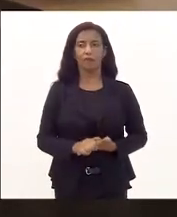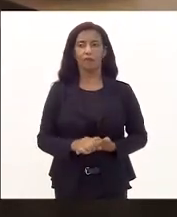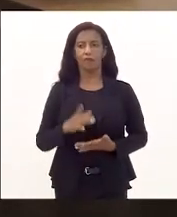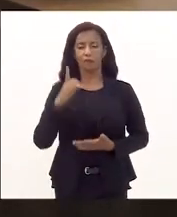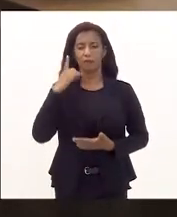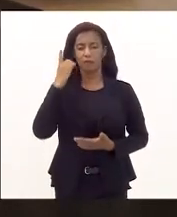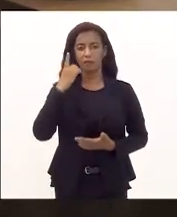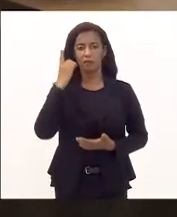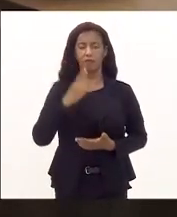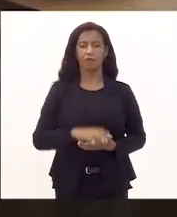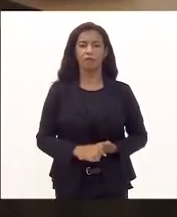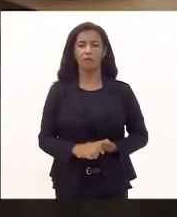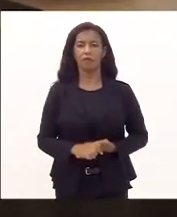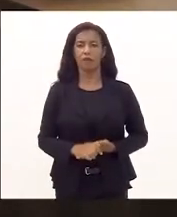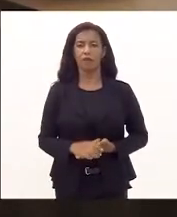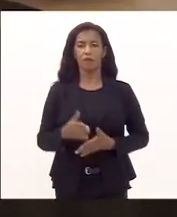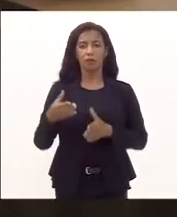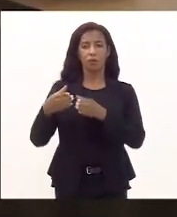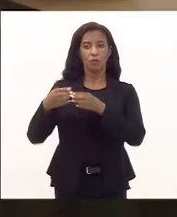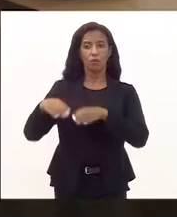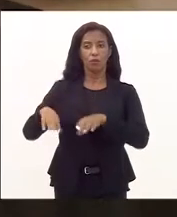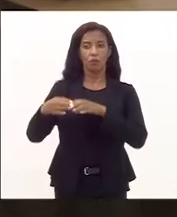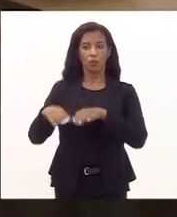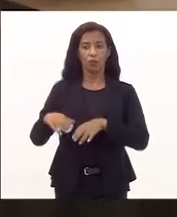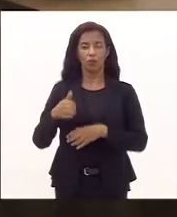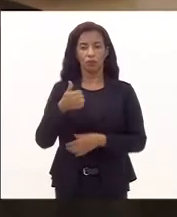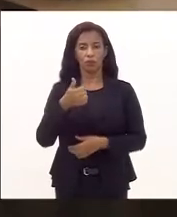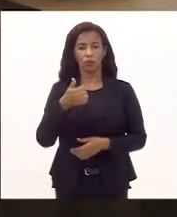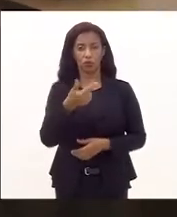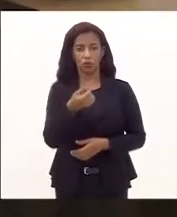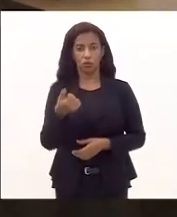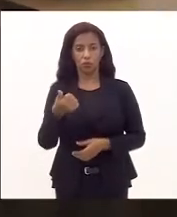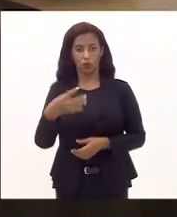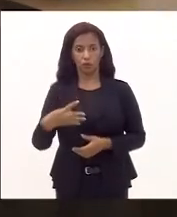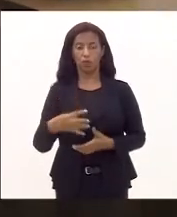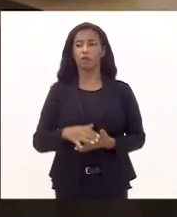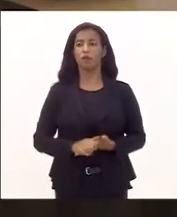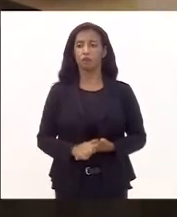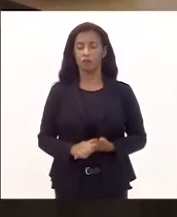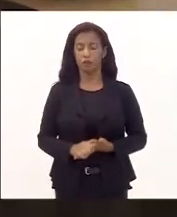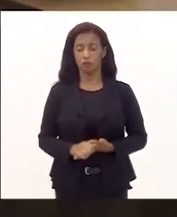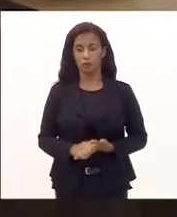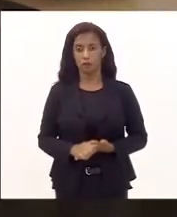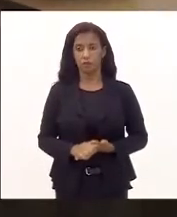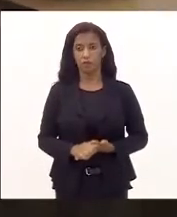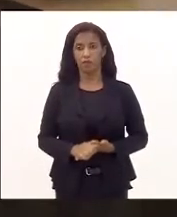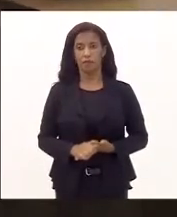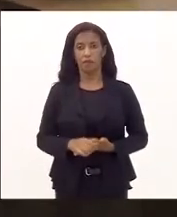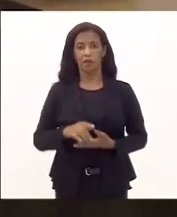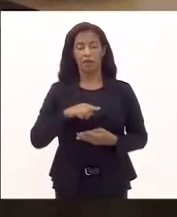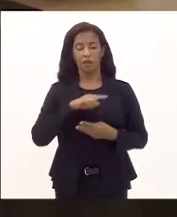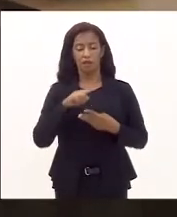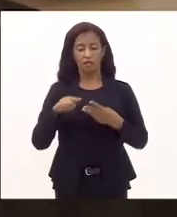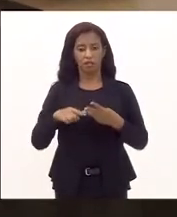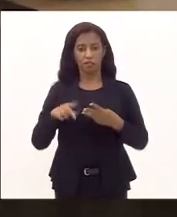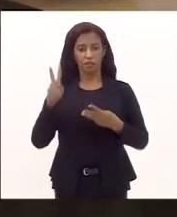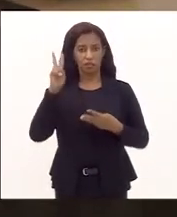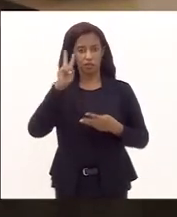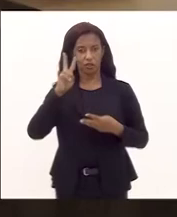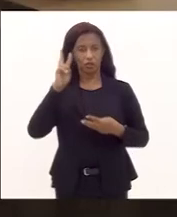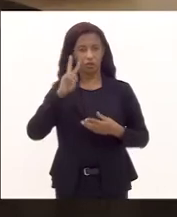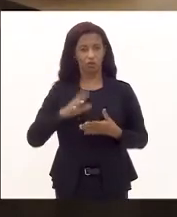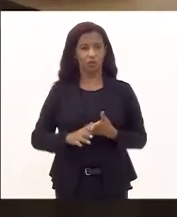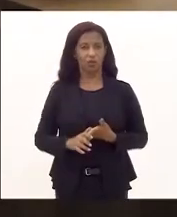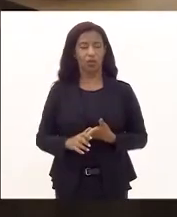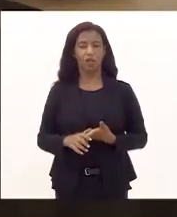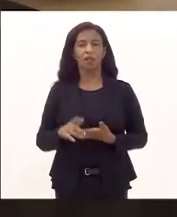deputado, sobre o concurso 2014, nós temos aquelas questões, as três questões de história, que